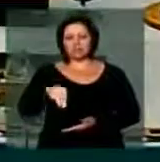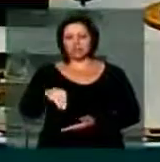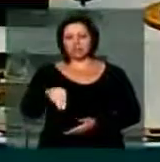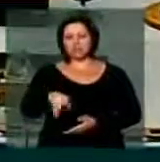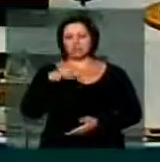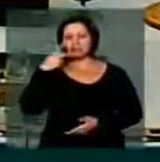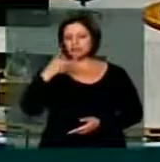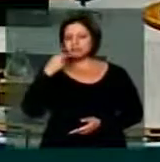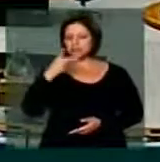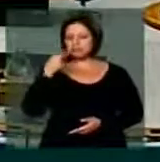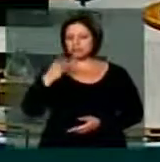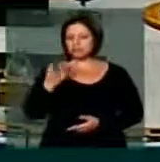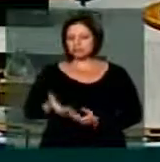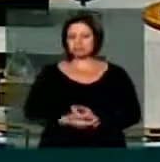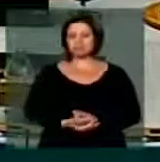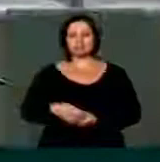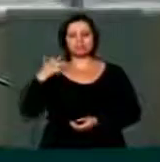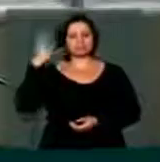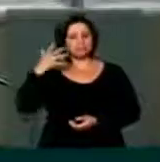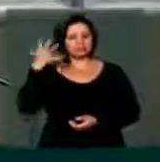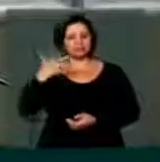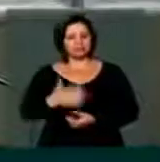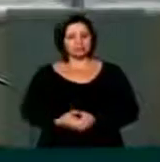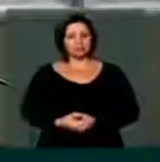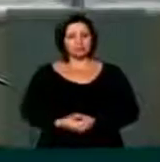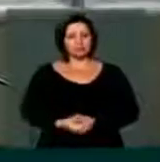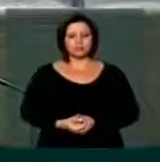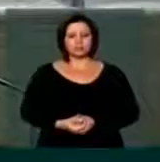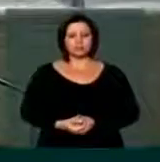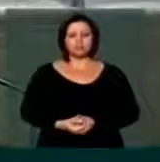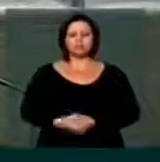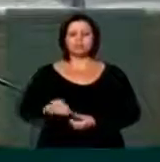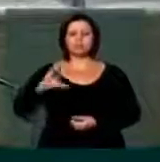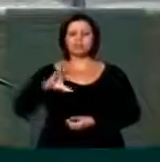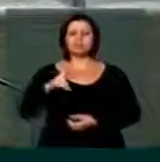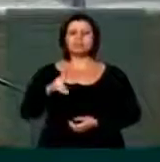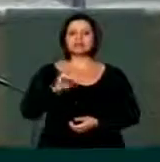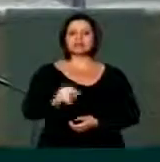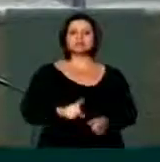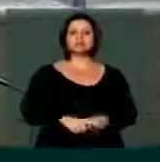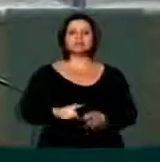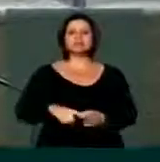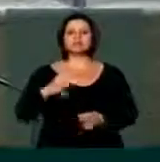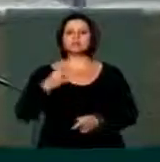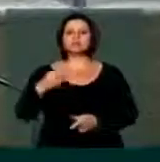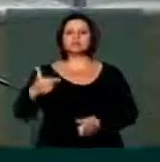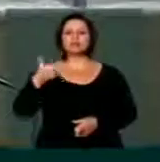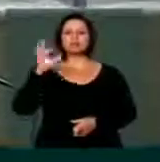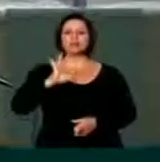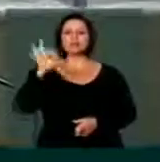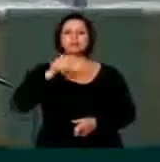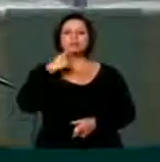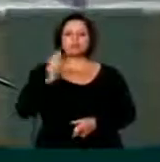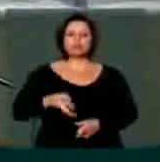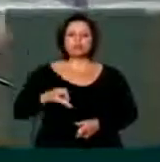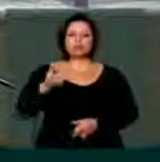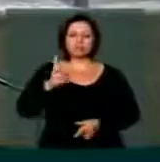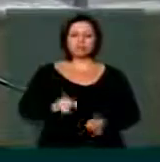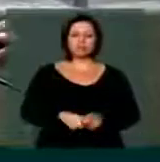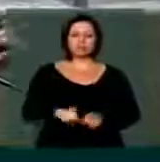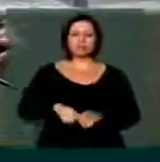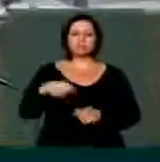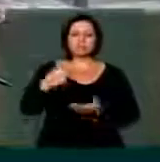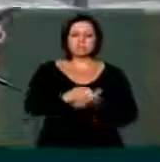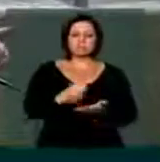para seus pronunciamentos. Vamos ouvi-lo. Essa tribuna na CPI da dívida pública. 42% vão continuar indo